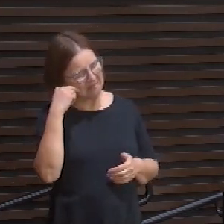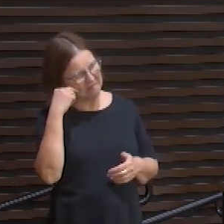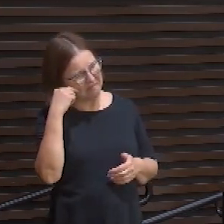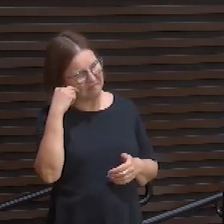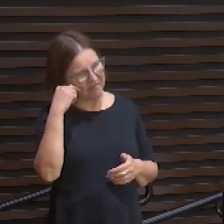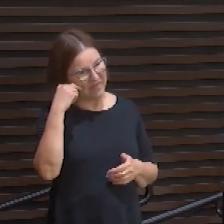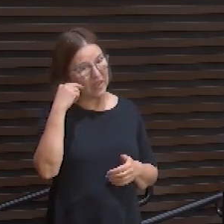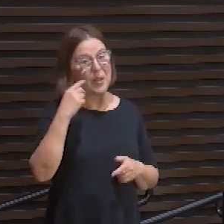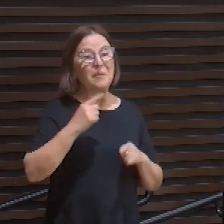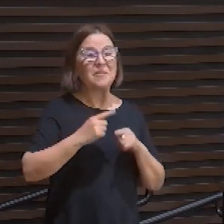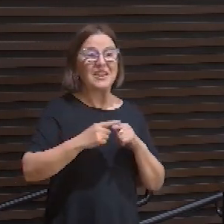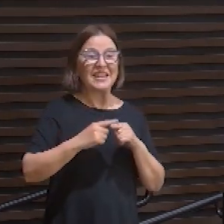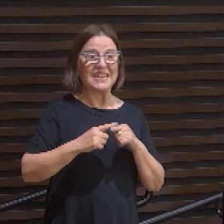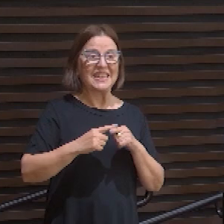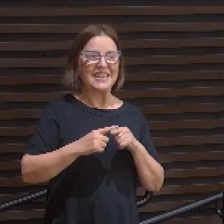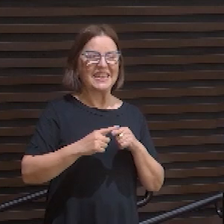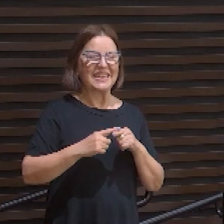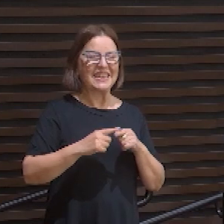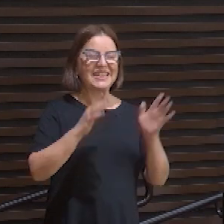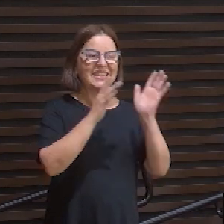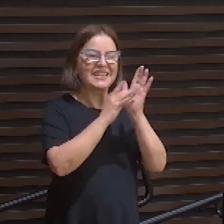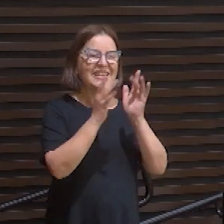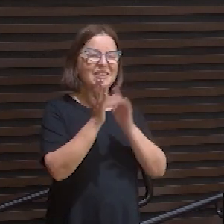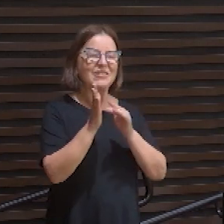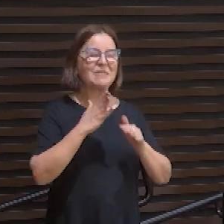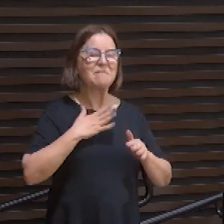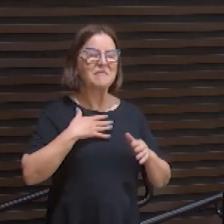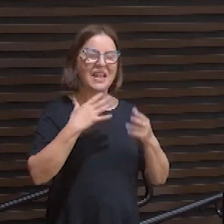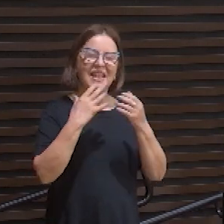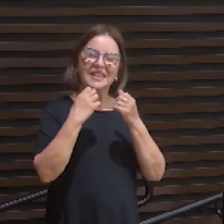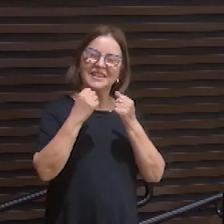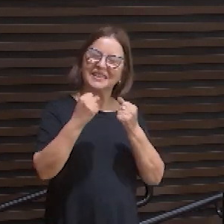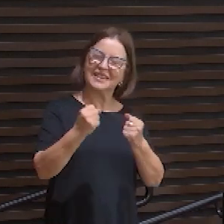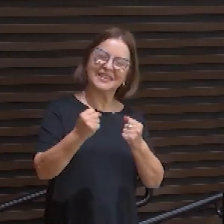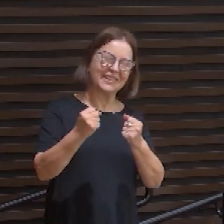constrangimento, porque Ele me aceitou de modo